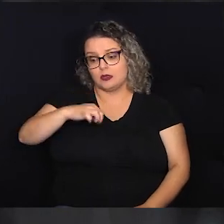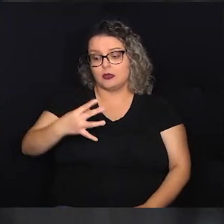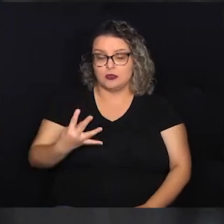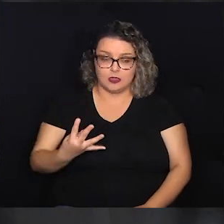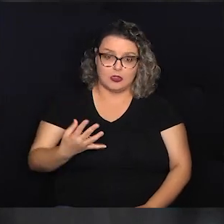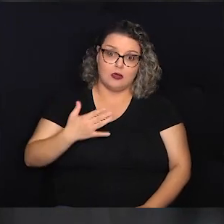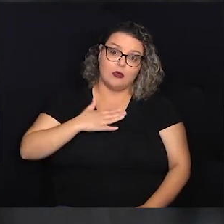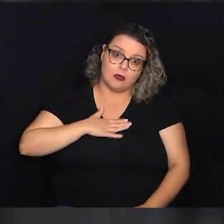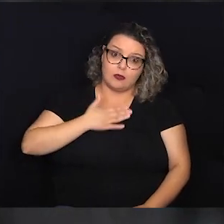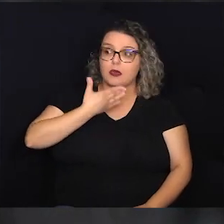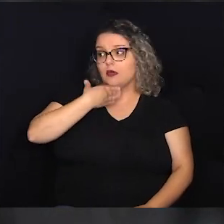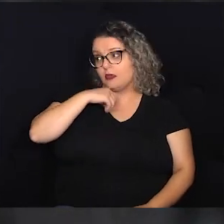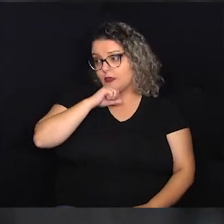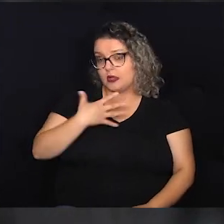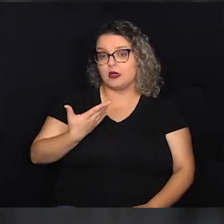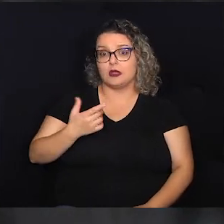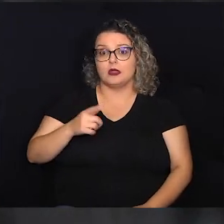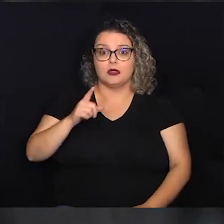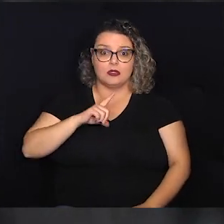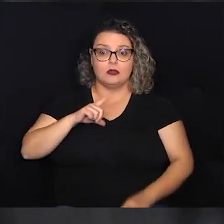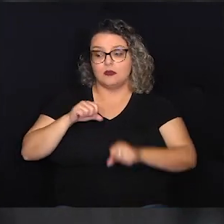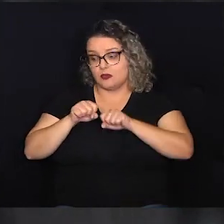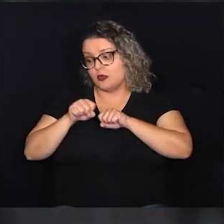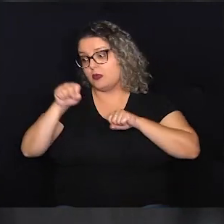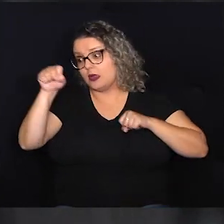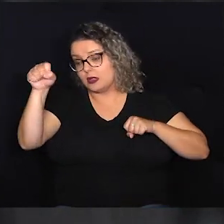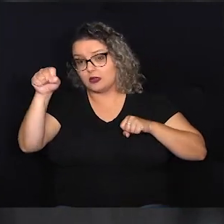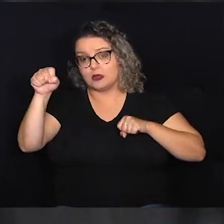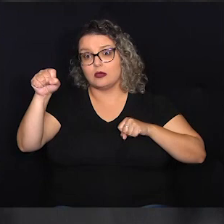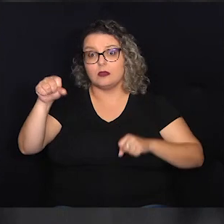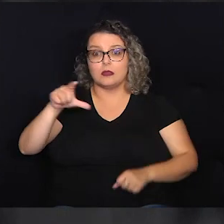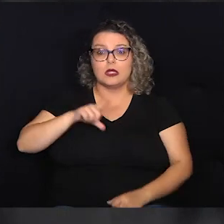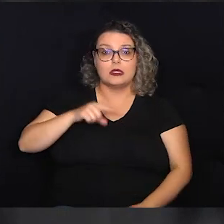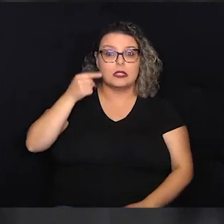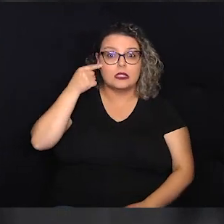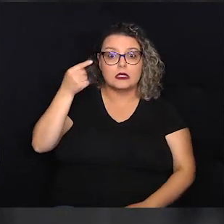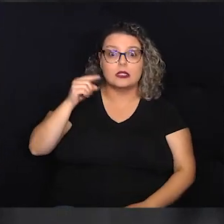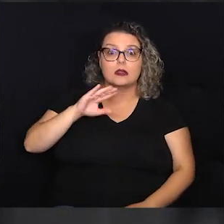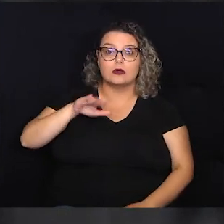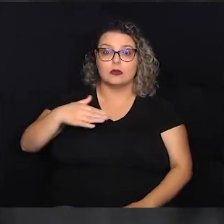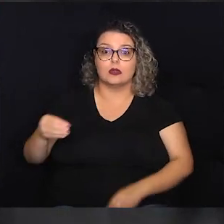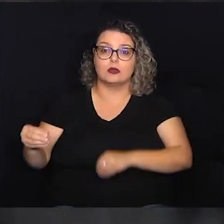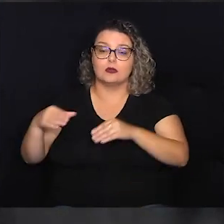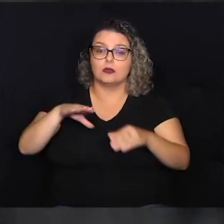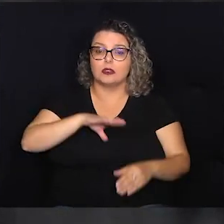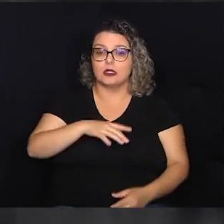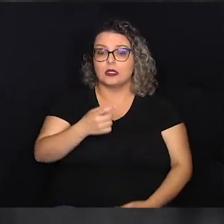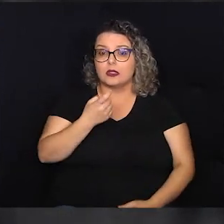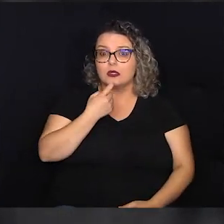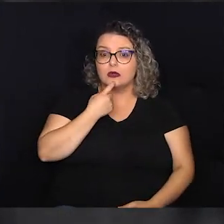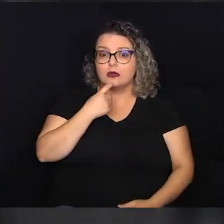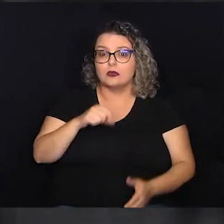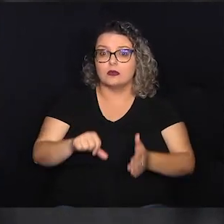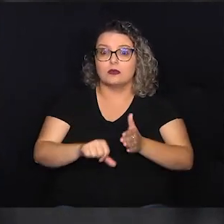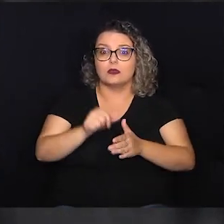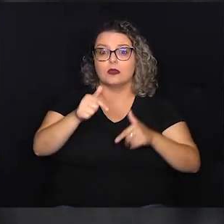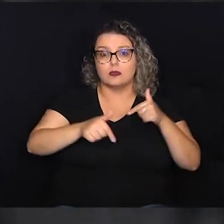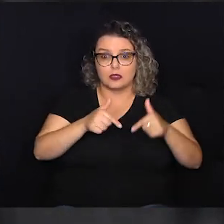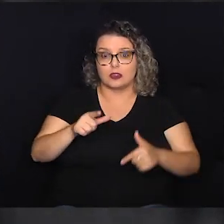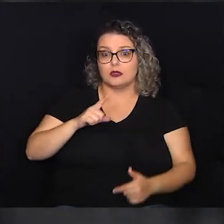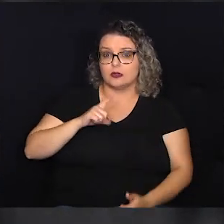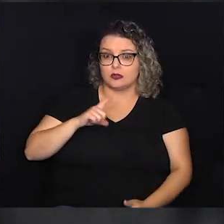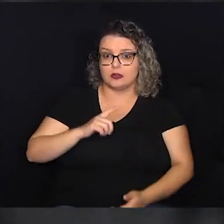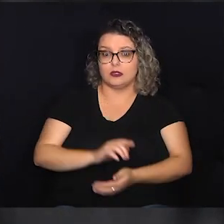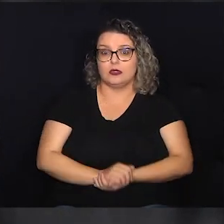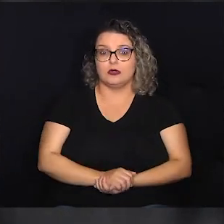minha mãe com 94. Meu pai, como eu já disse, um herói que eu tive. Para que vocês tenham noção, quando eu vim para